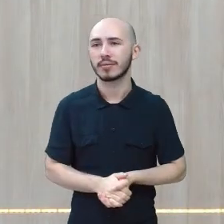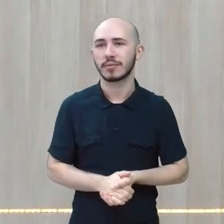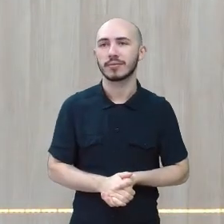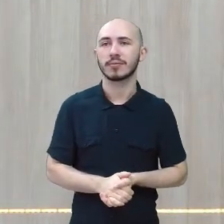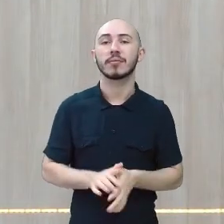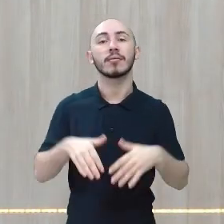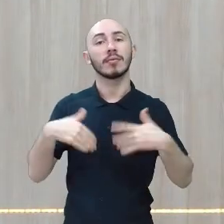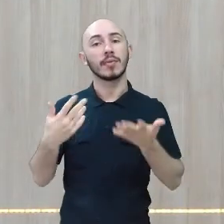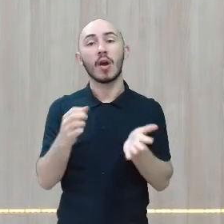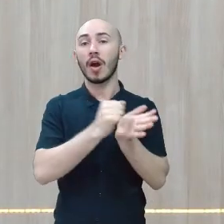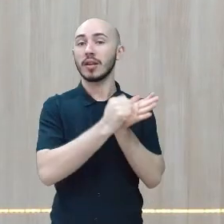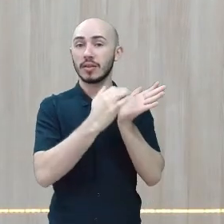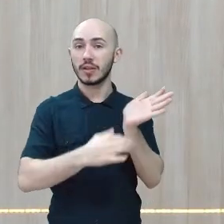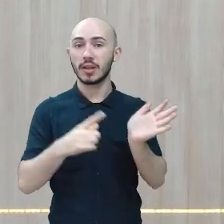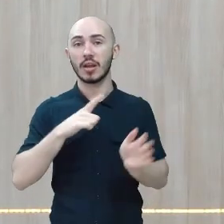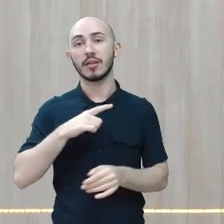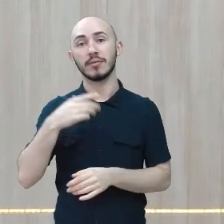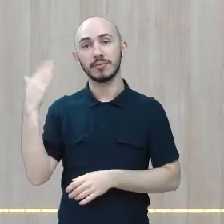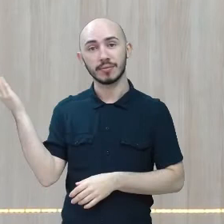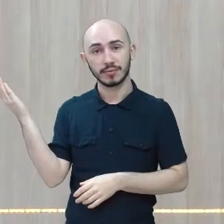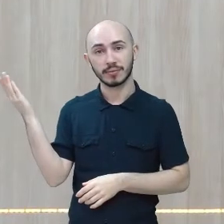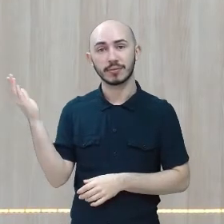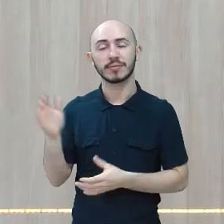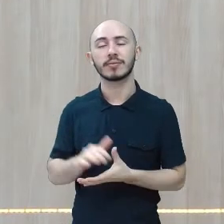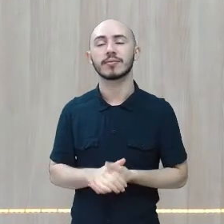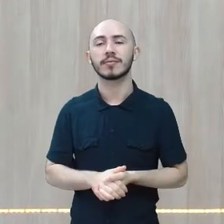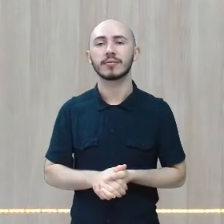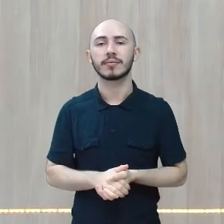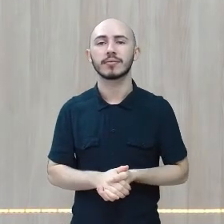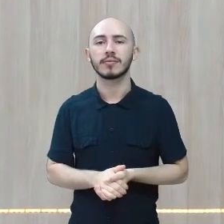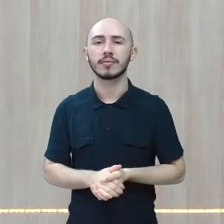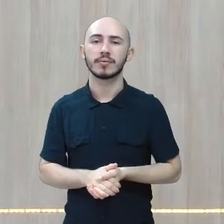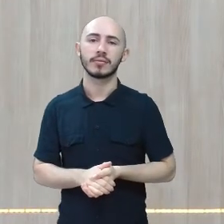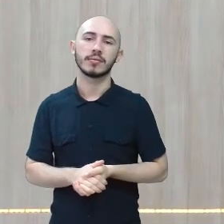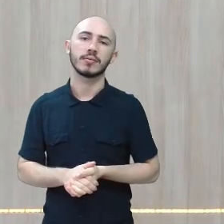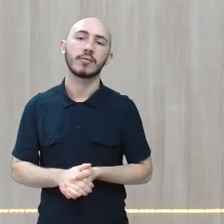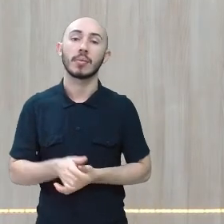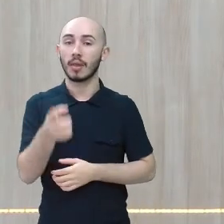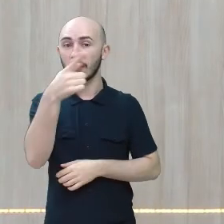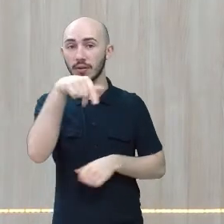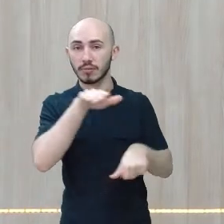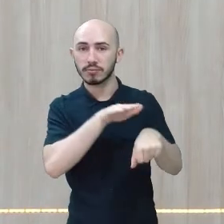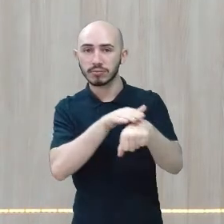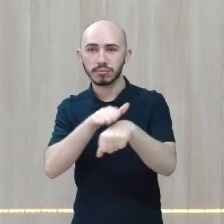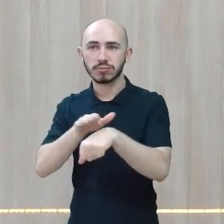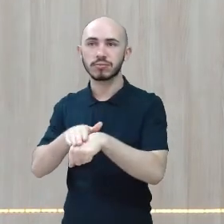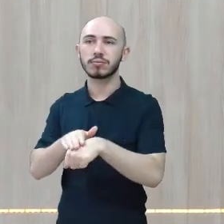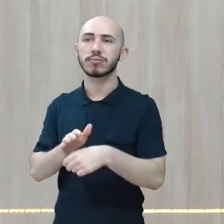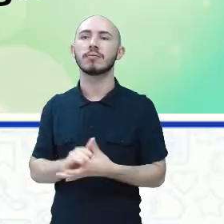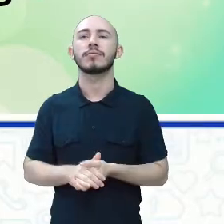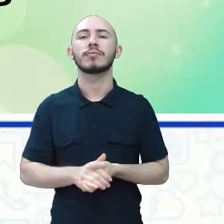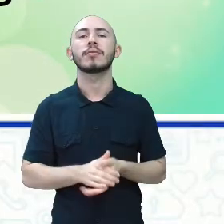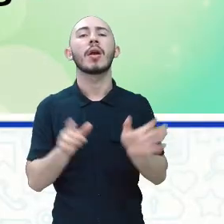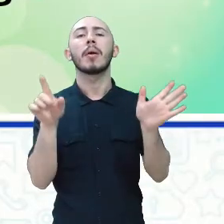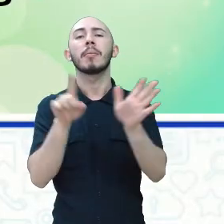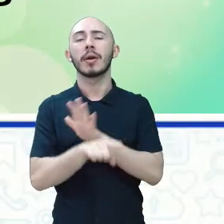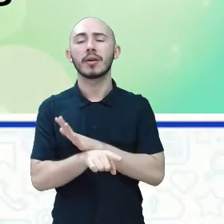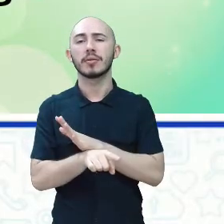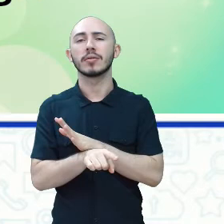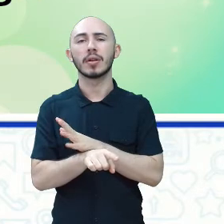Neste exercício que nós temos aqui, essa atividade que eu deixo para vocês, nós temos em quais